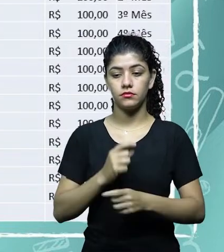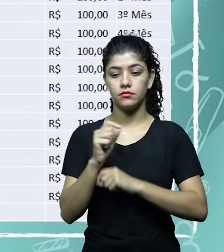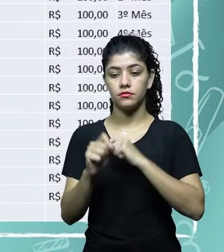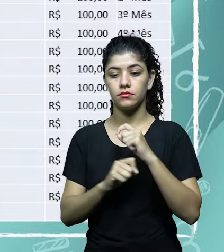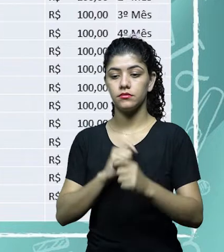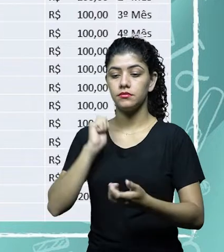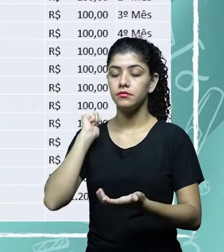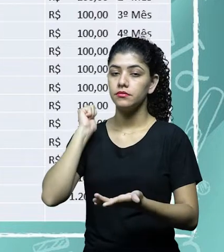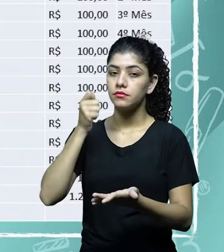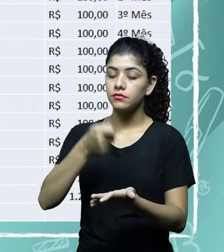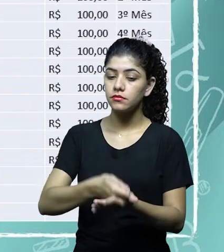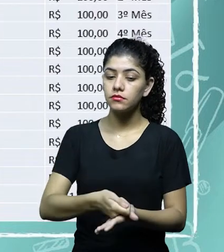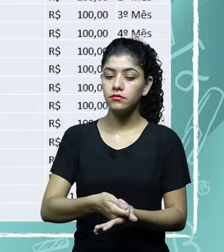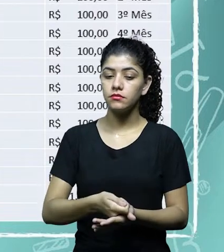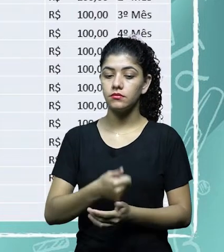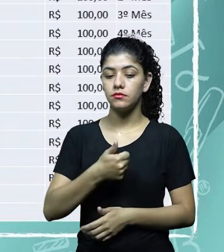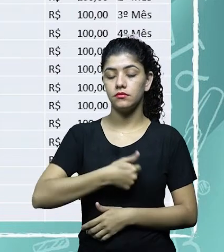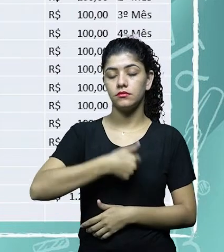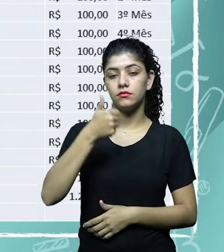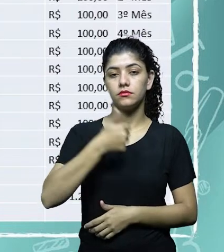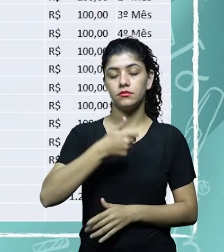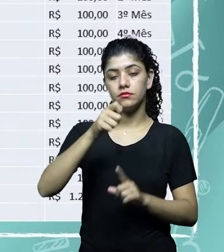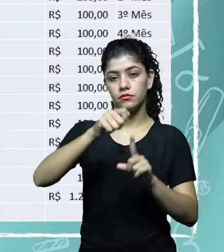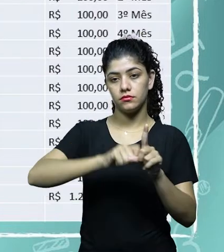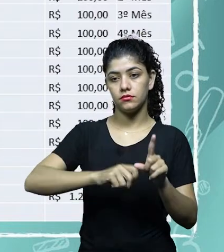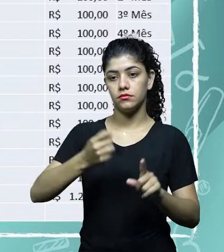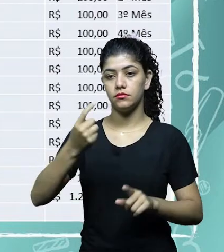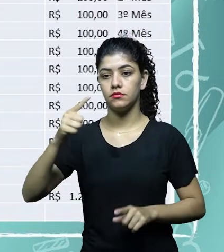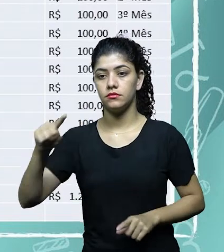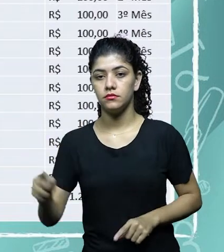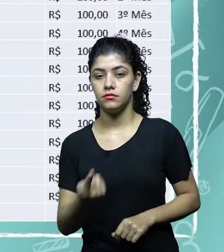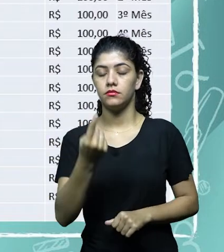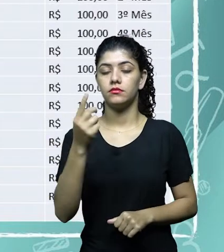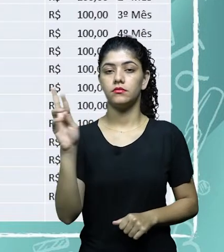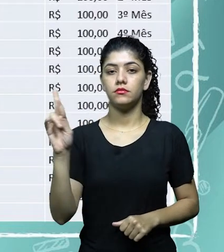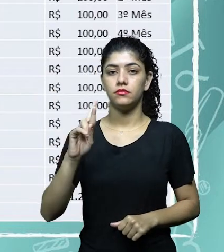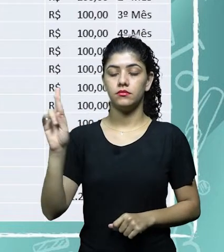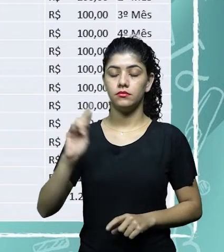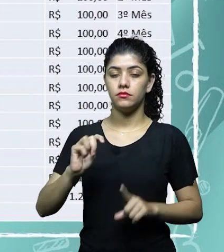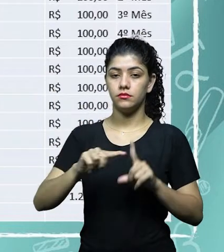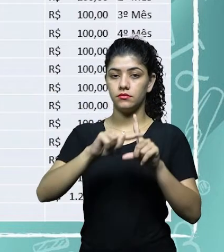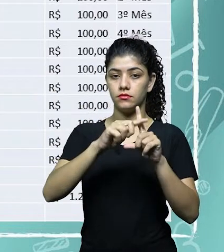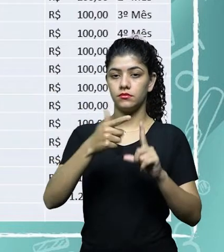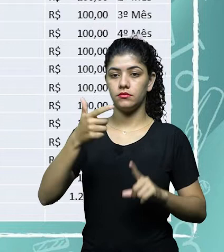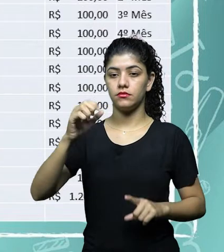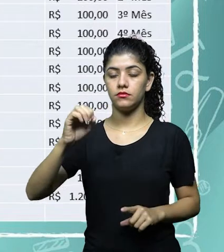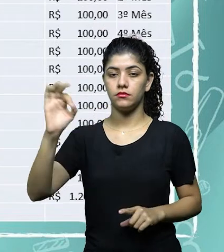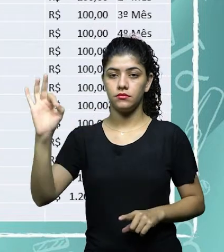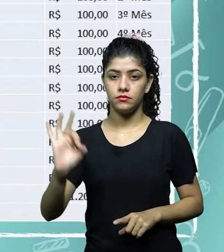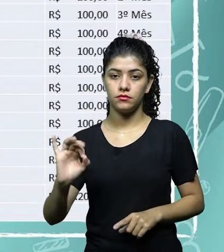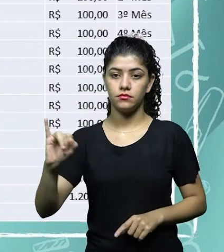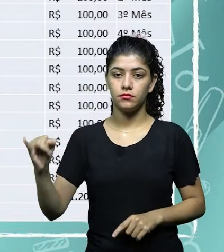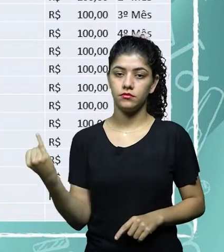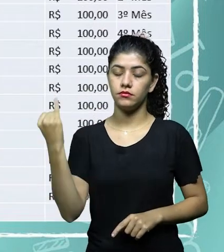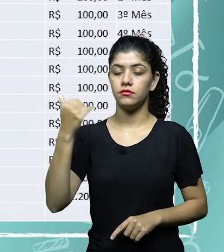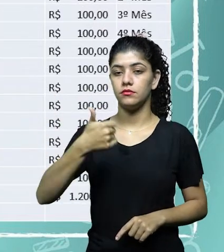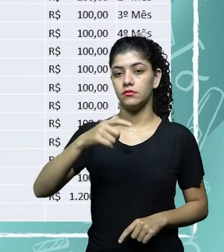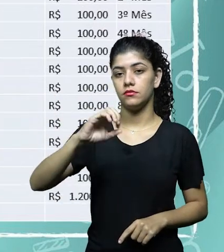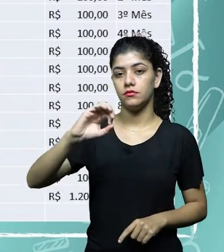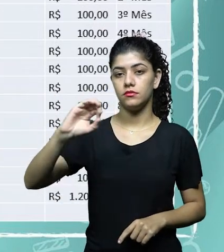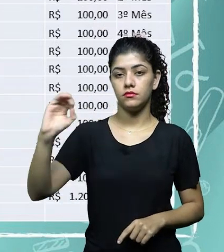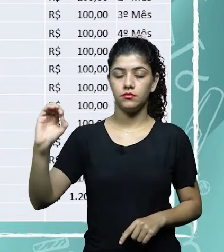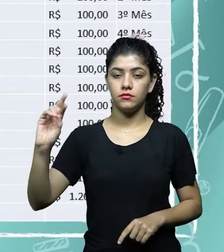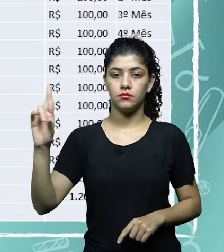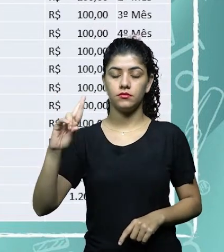fez. Então o cliente pagou no primeiro mês R$1.000, referente à parcela mensal, mais 10% de